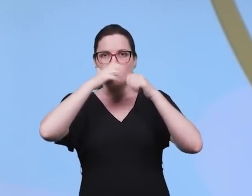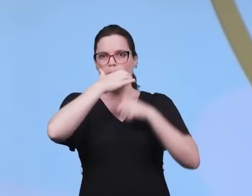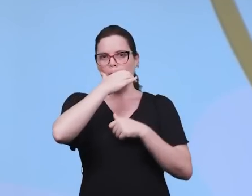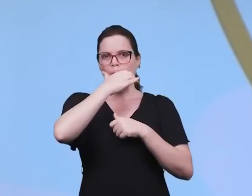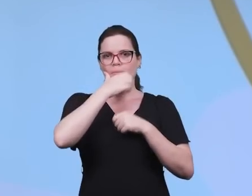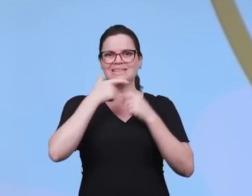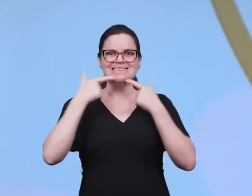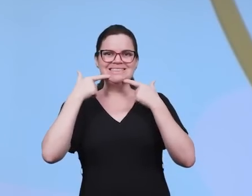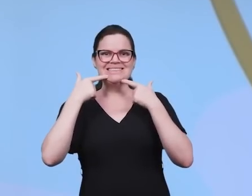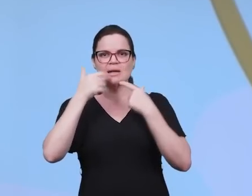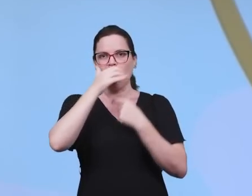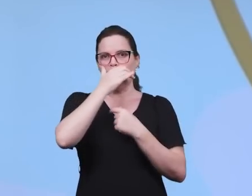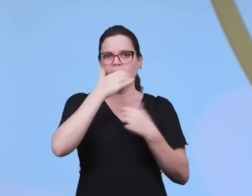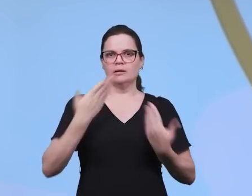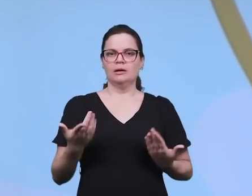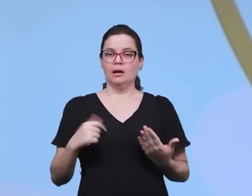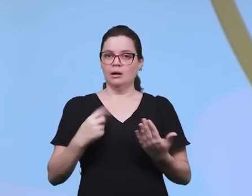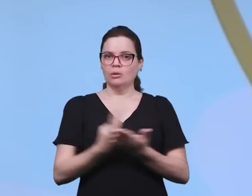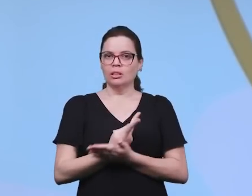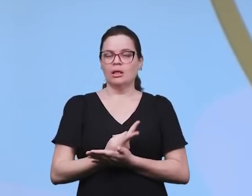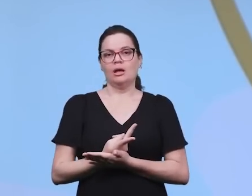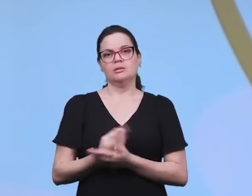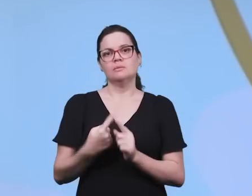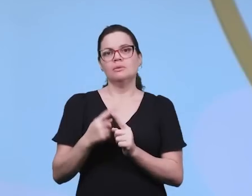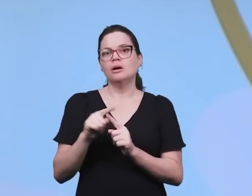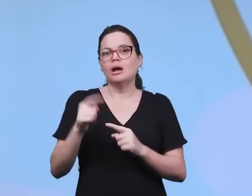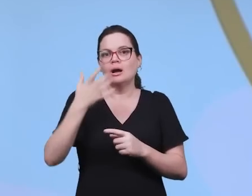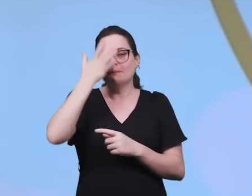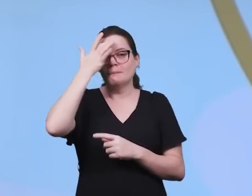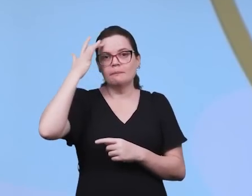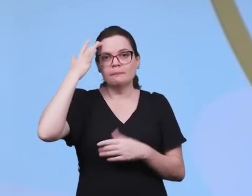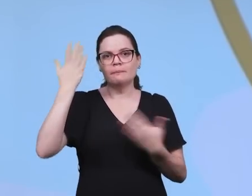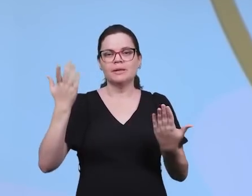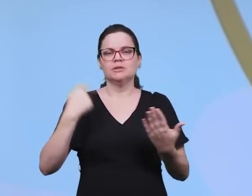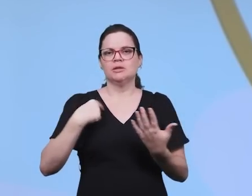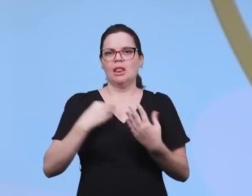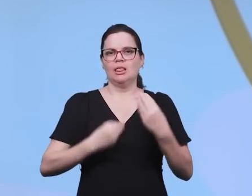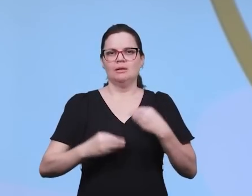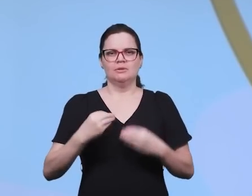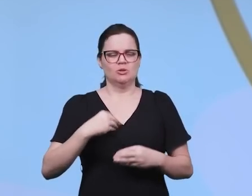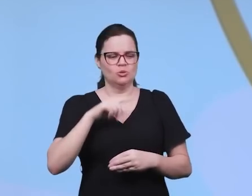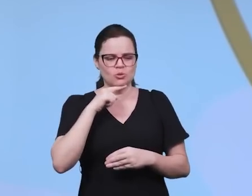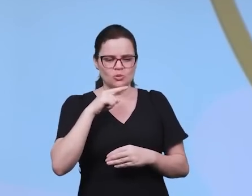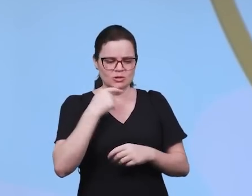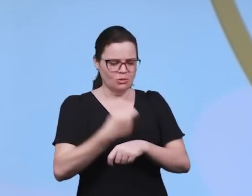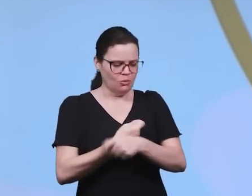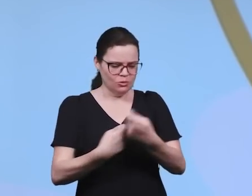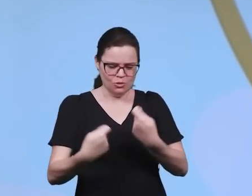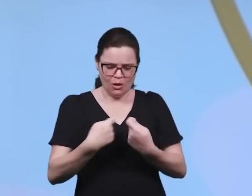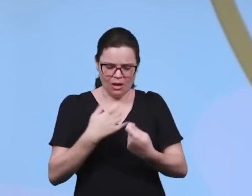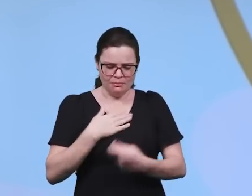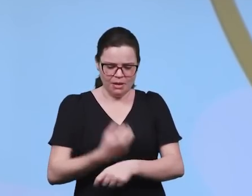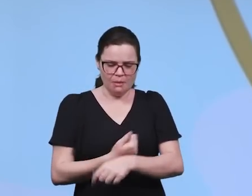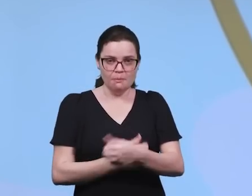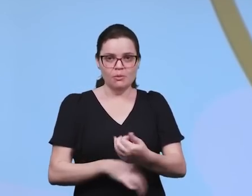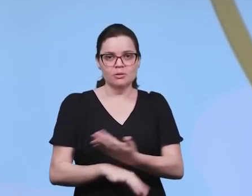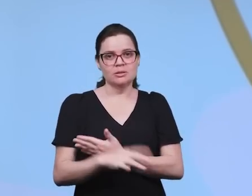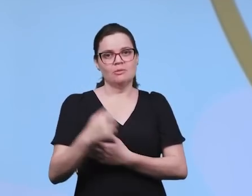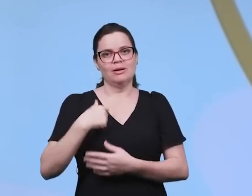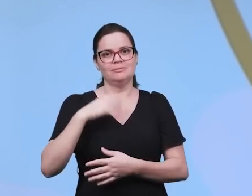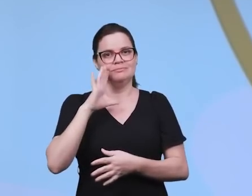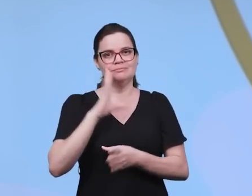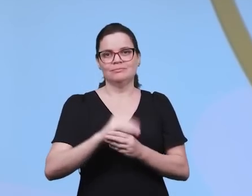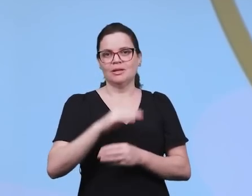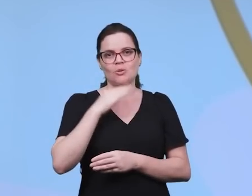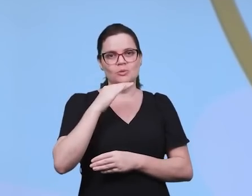juntos, que é a depressão, a ansiedade, que a pessoa passa a entender assim, eu não consigo lidar com a minha emoção e tudo mais, e aí fica mal interpretado.